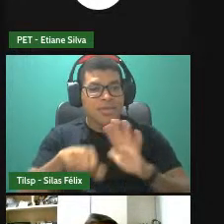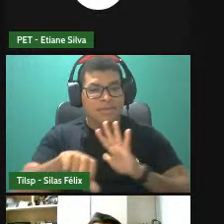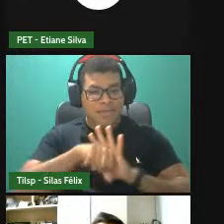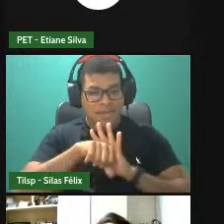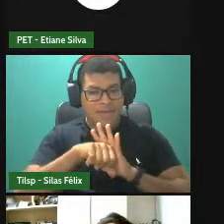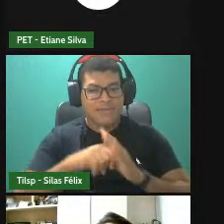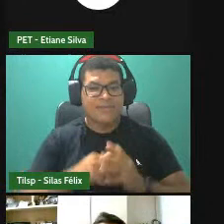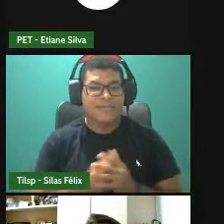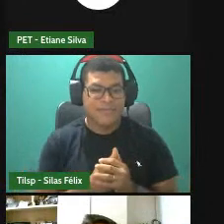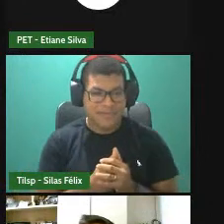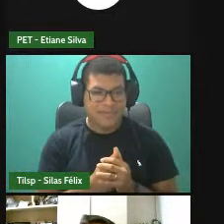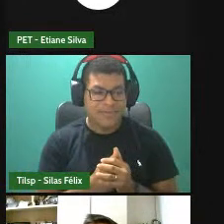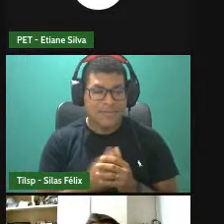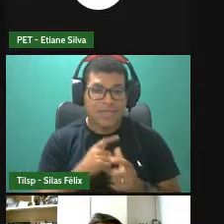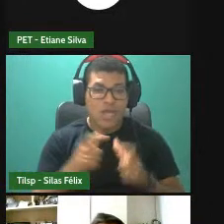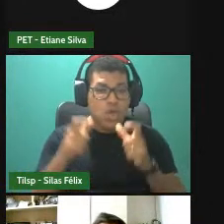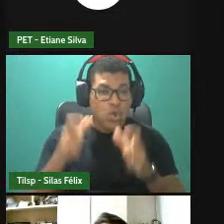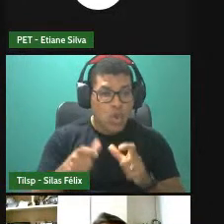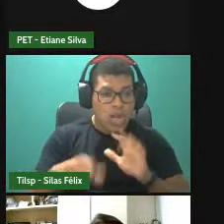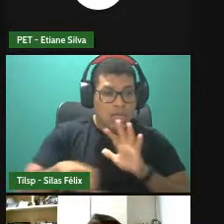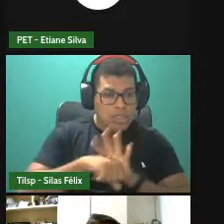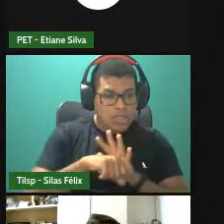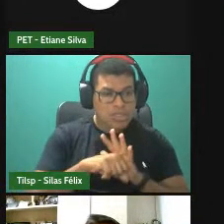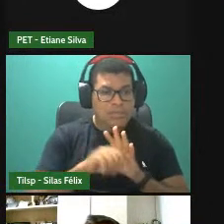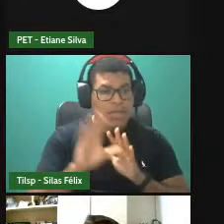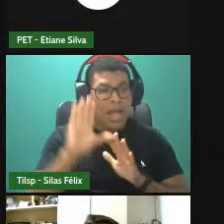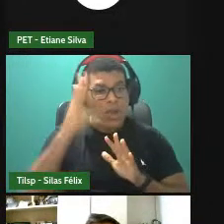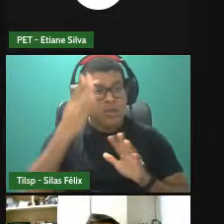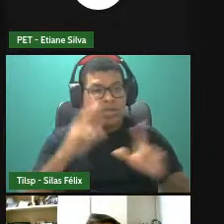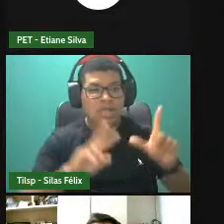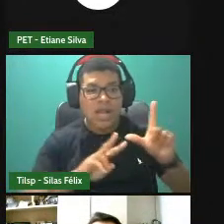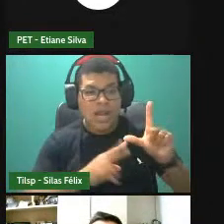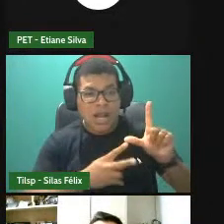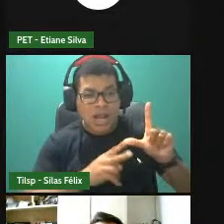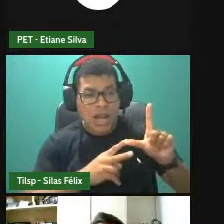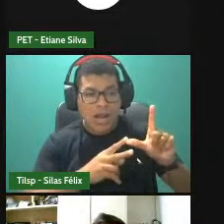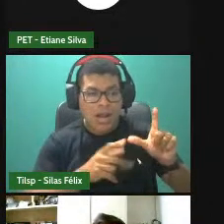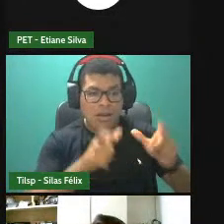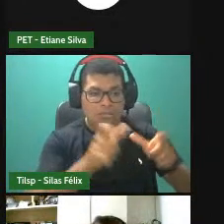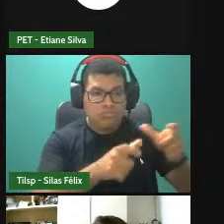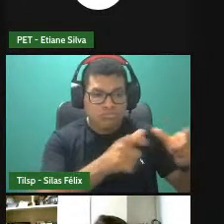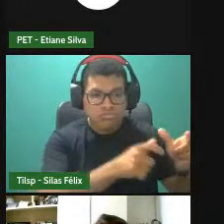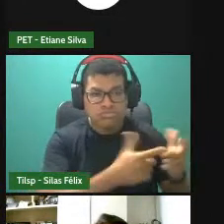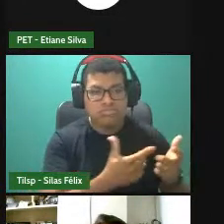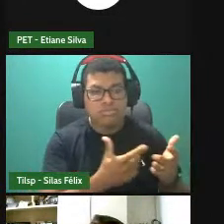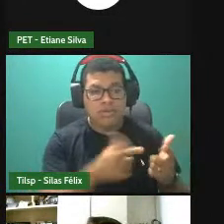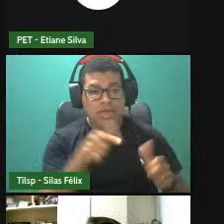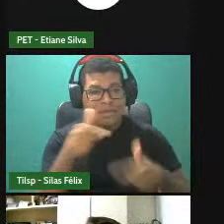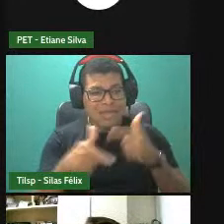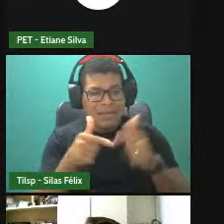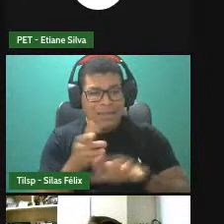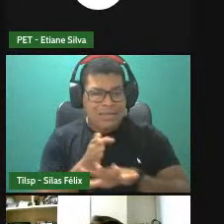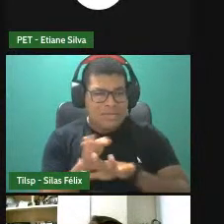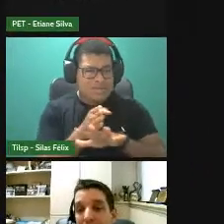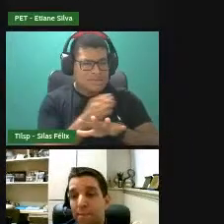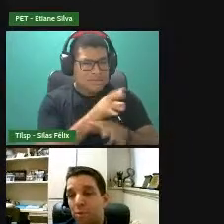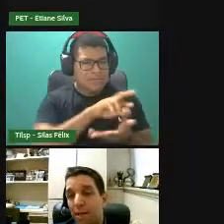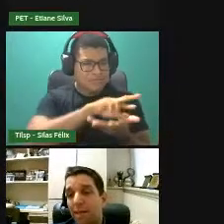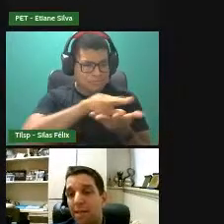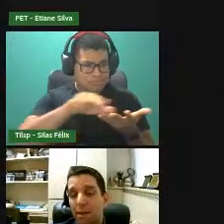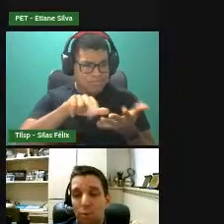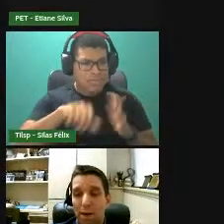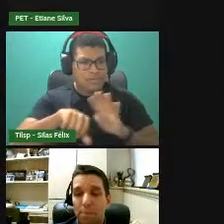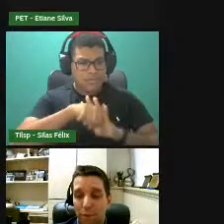atuar em local de crime, em laboratórios específicos, né? Então, trabalhar em muitos segmentos da criminalística.